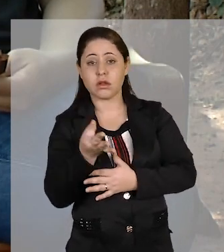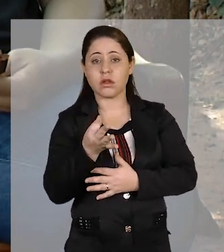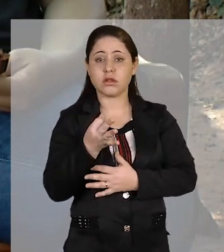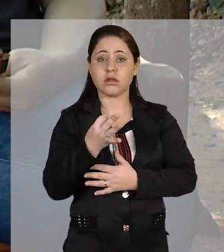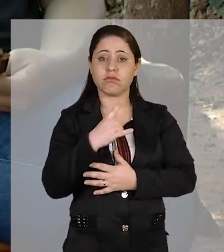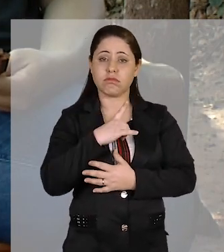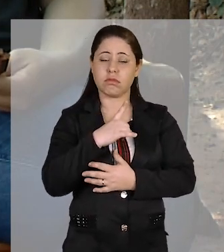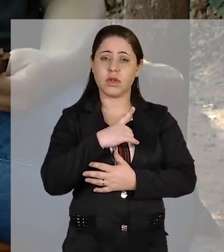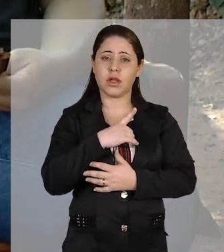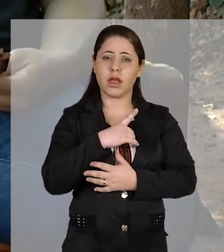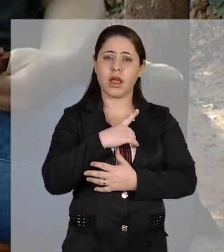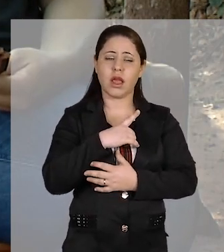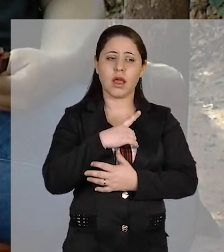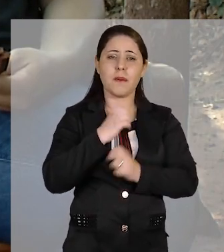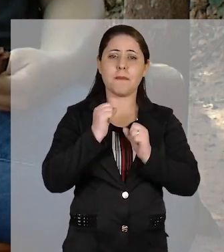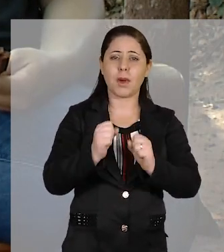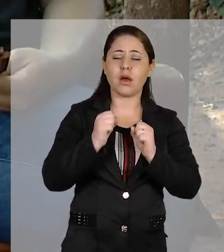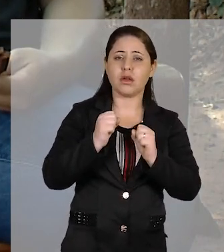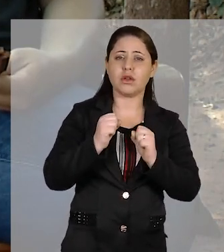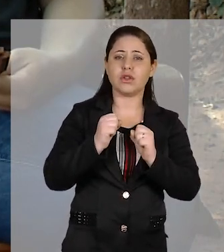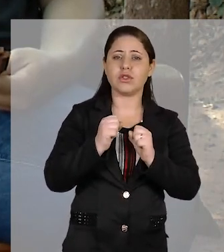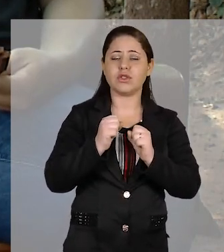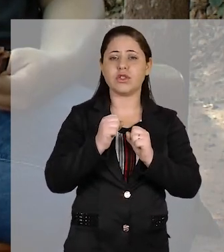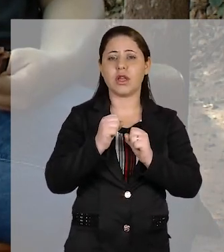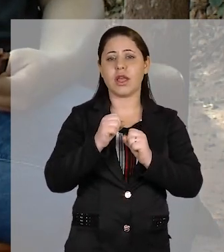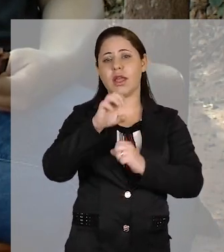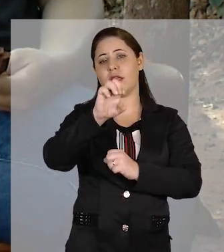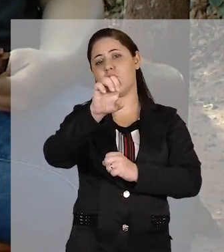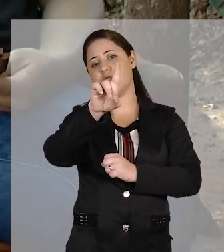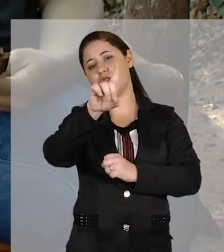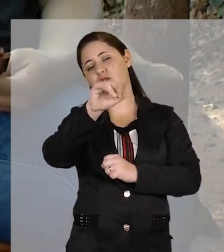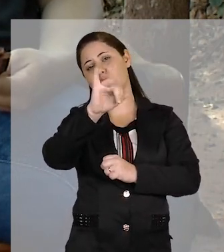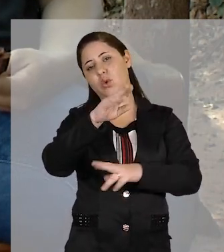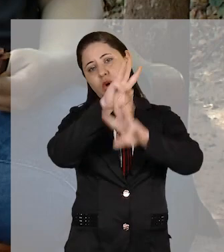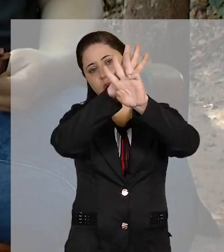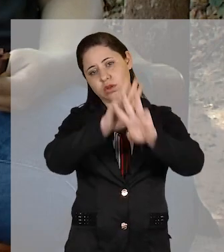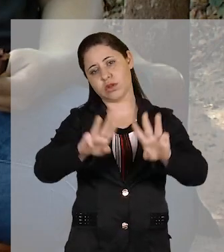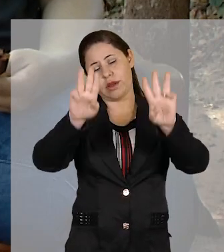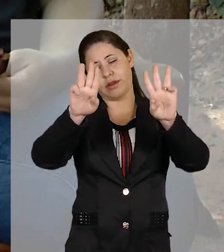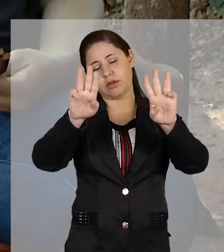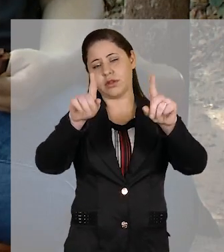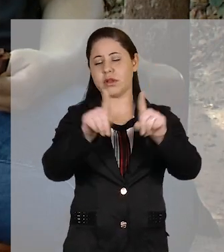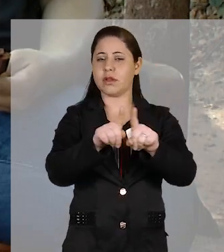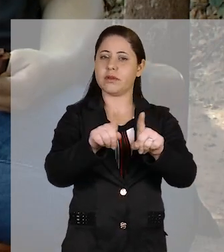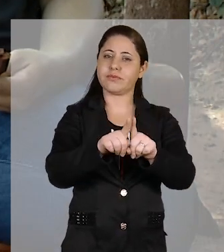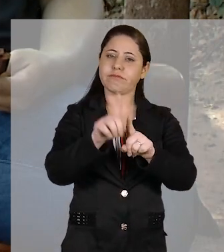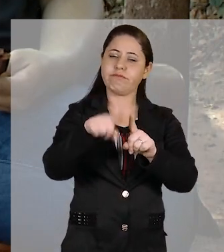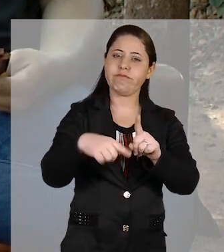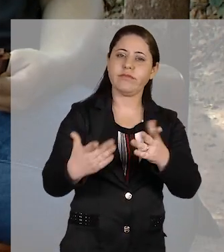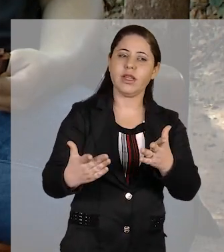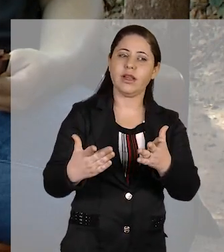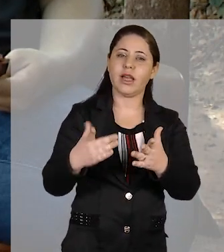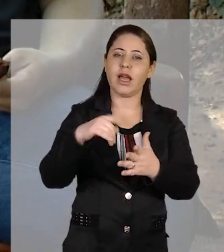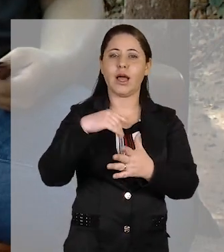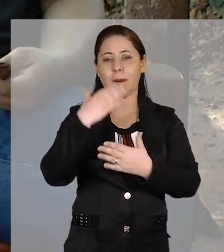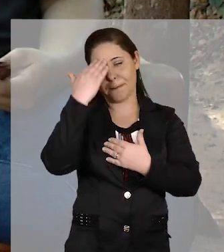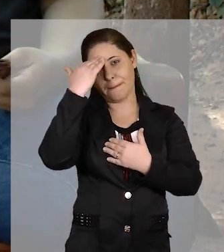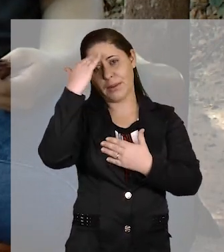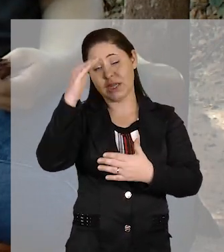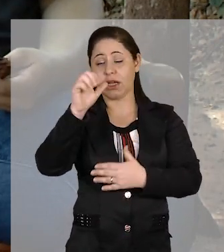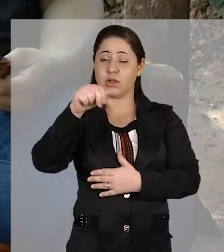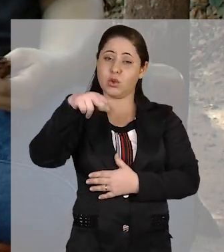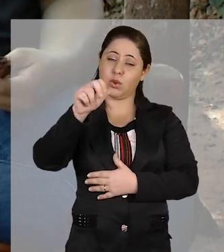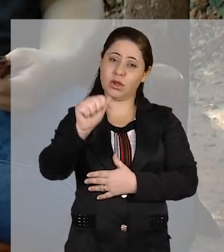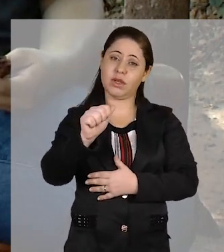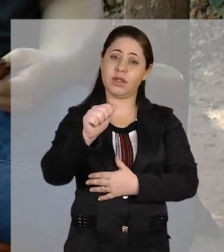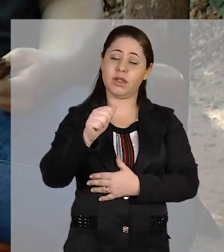atenção, entra em contato com a editora Juspodium, né, seção do site, e é isso. Muito